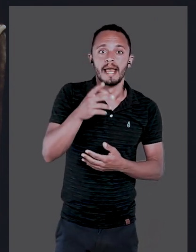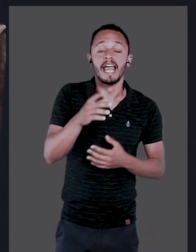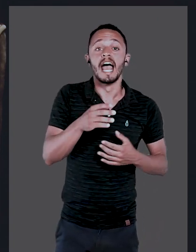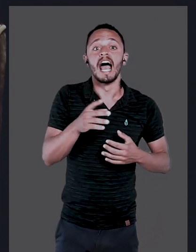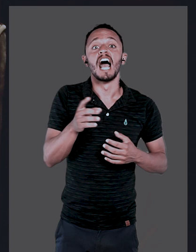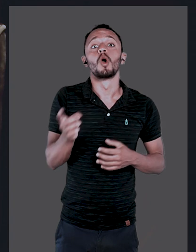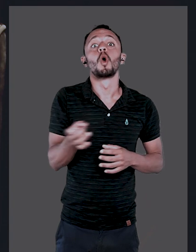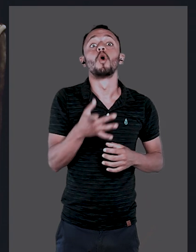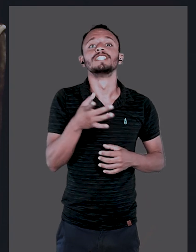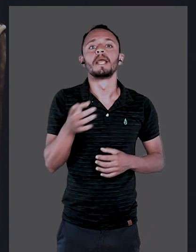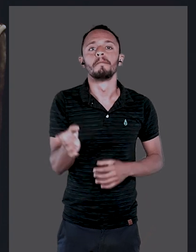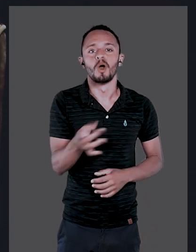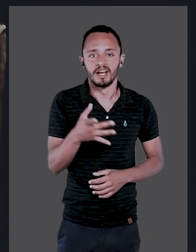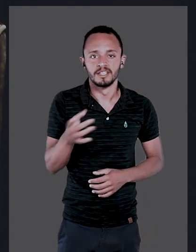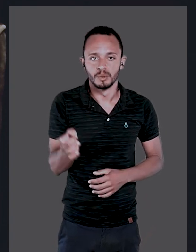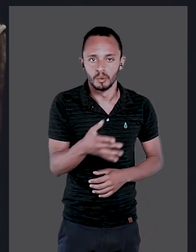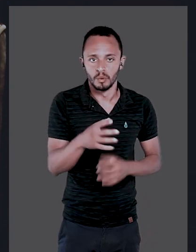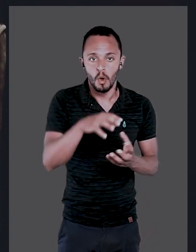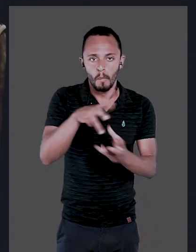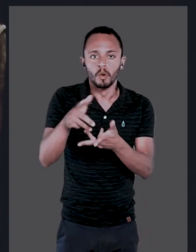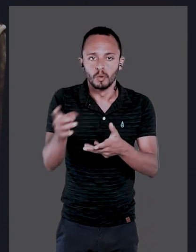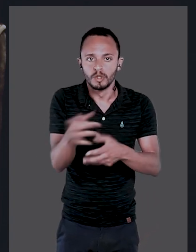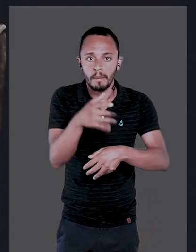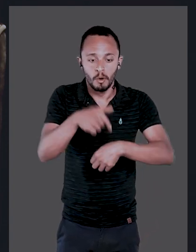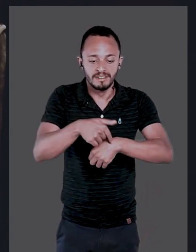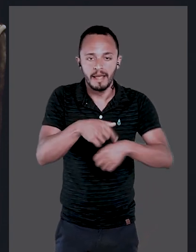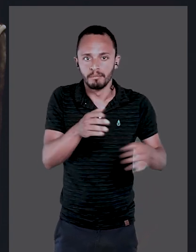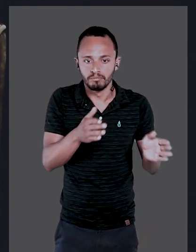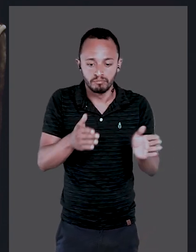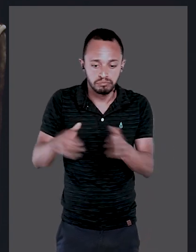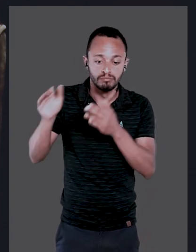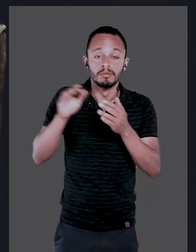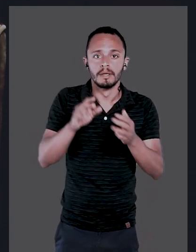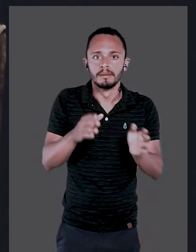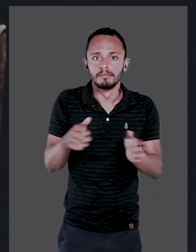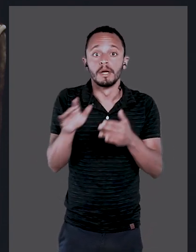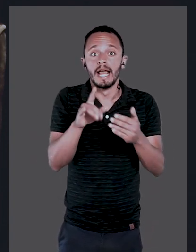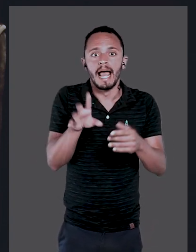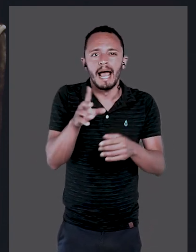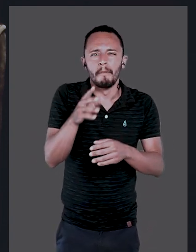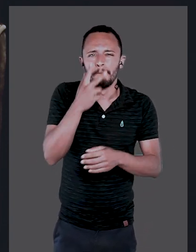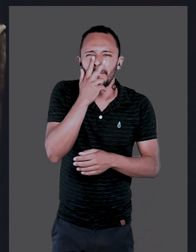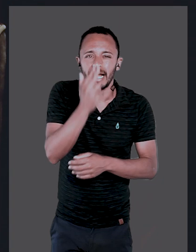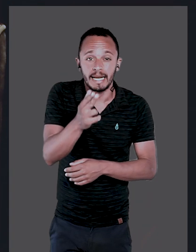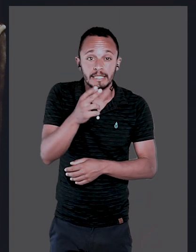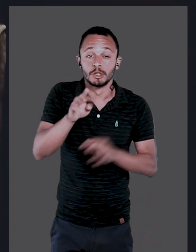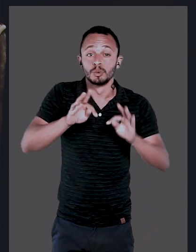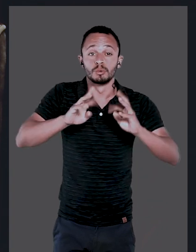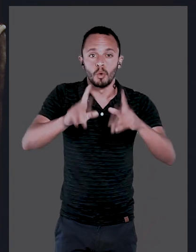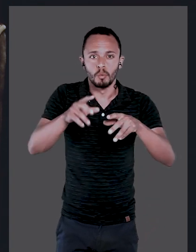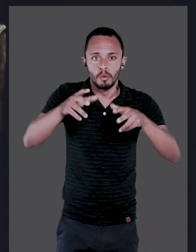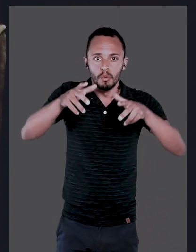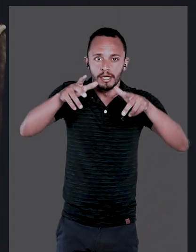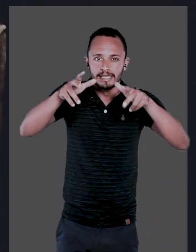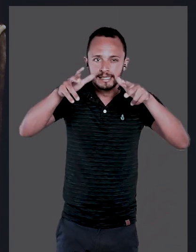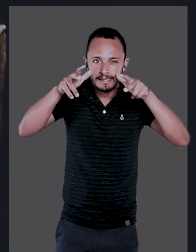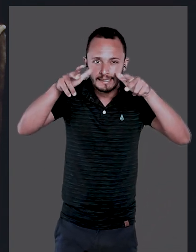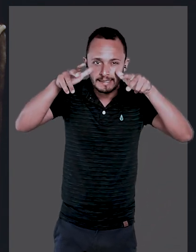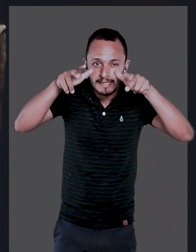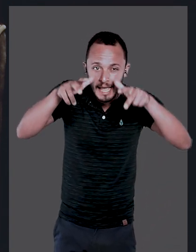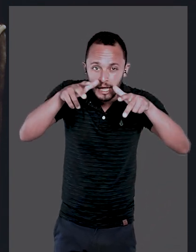muita dificuldade em encarar as pessoas de boa fé. De algum modo parece que desconfiamos de tudo, não